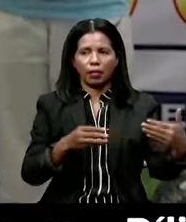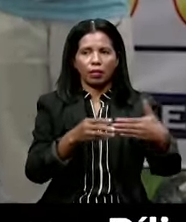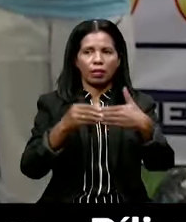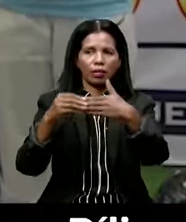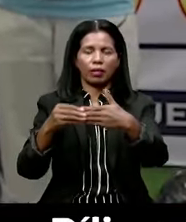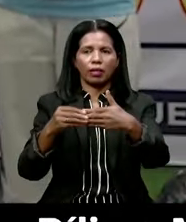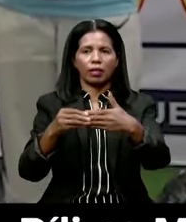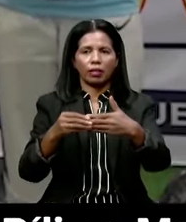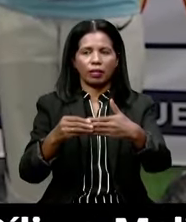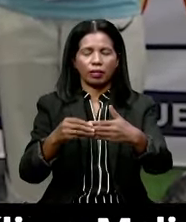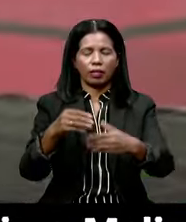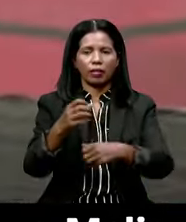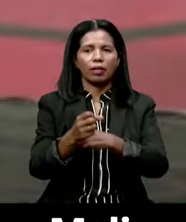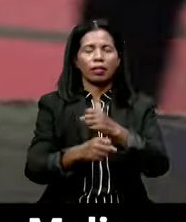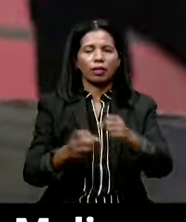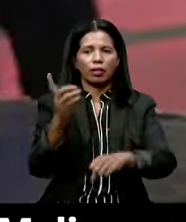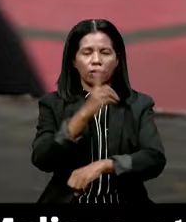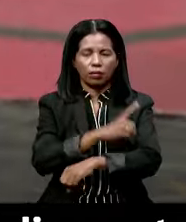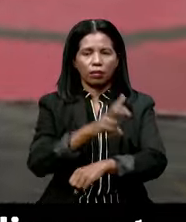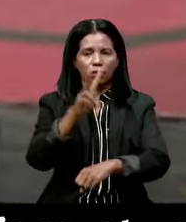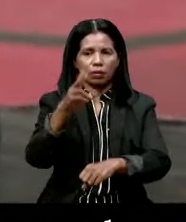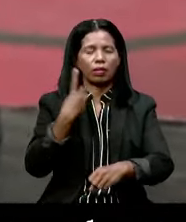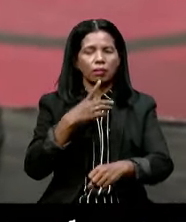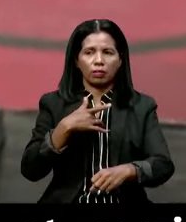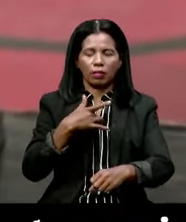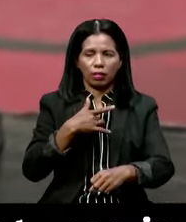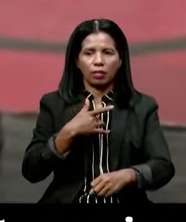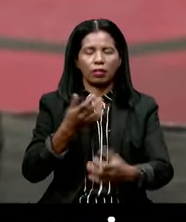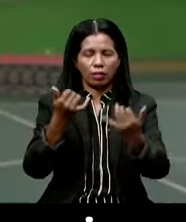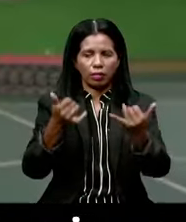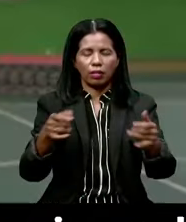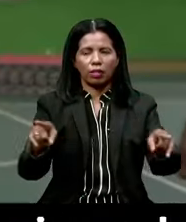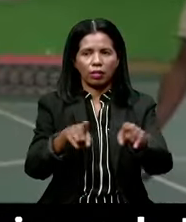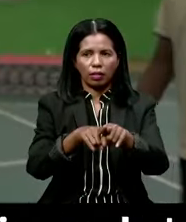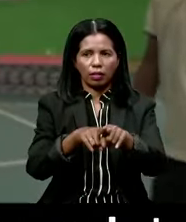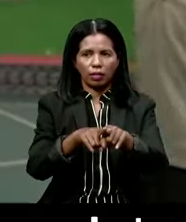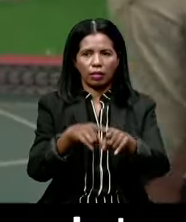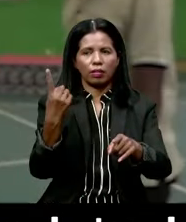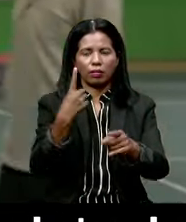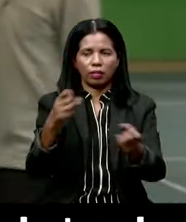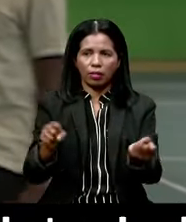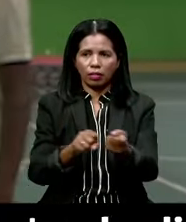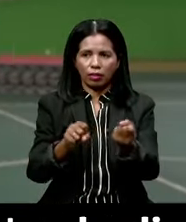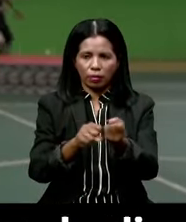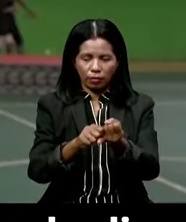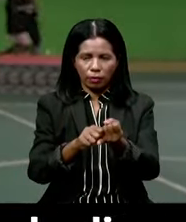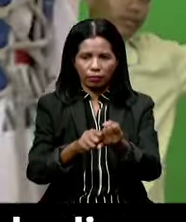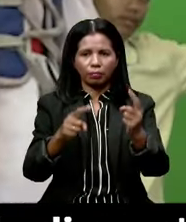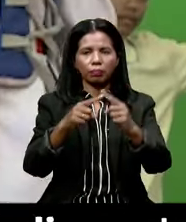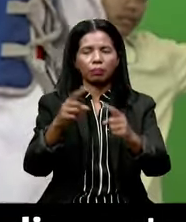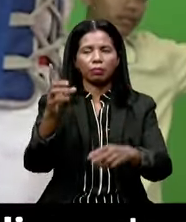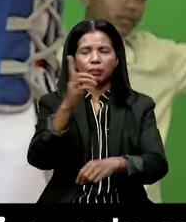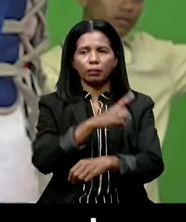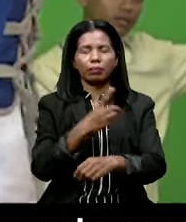né? Durante a Loran Rua e a Mocente Cataguidane, a bebê sempre apoio e a Ohinha Failan.